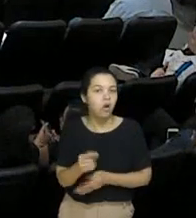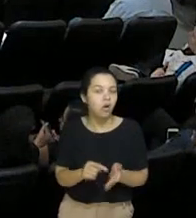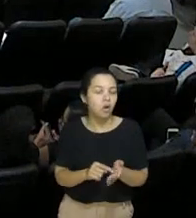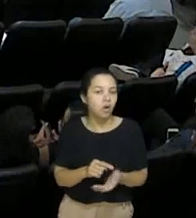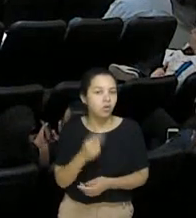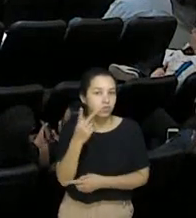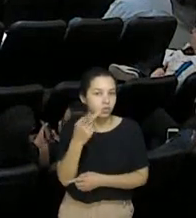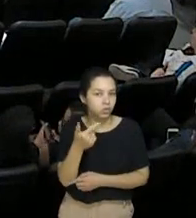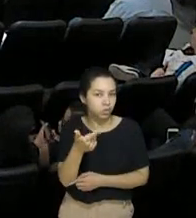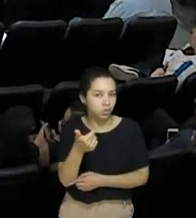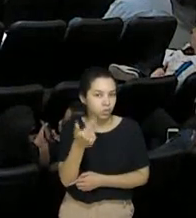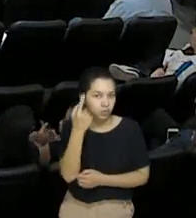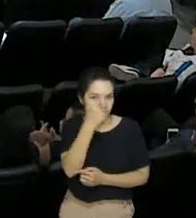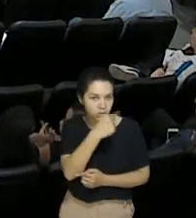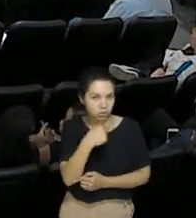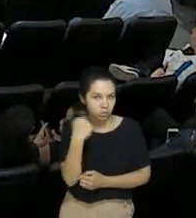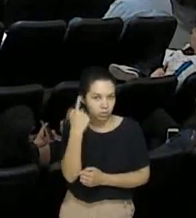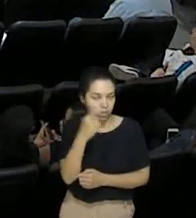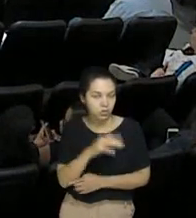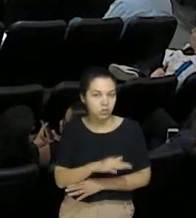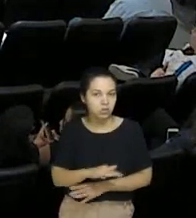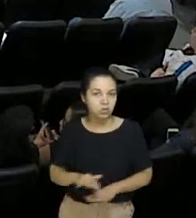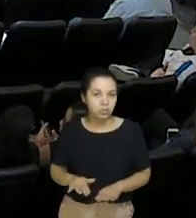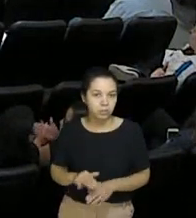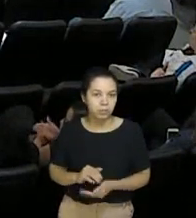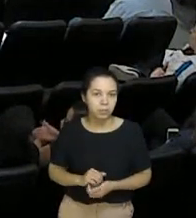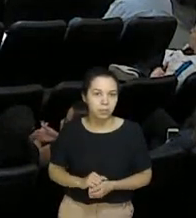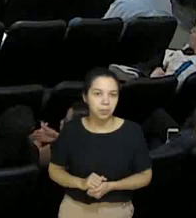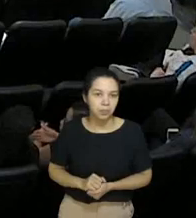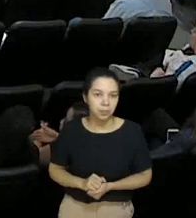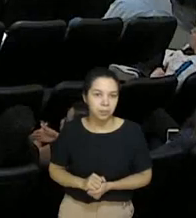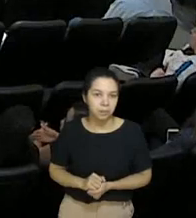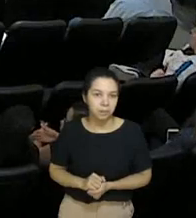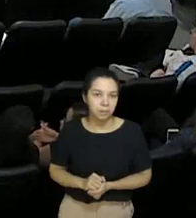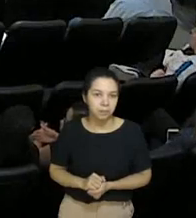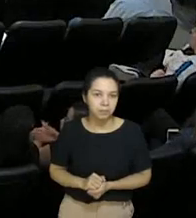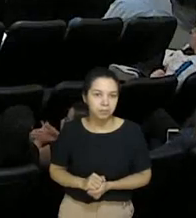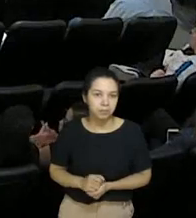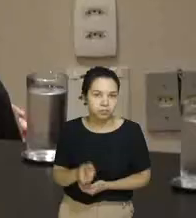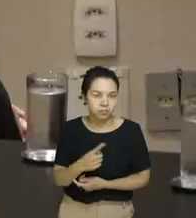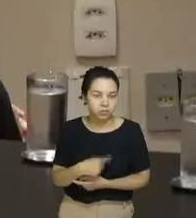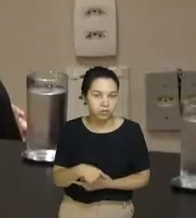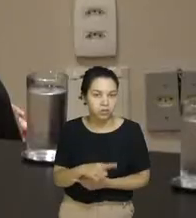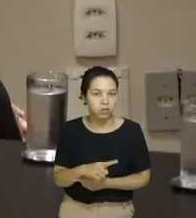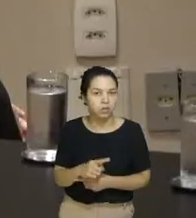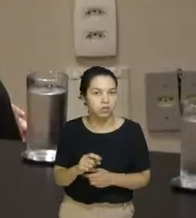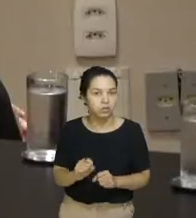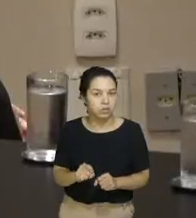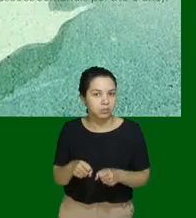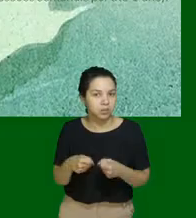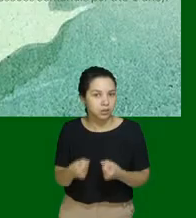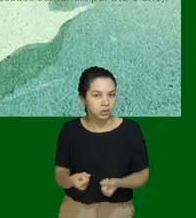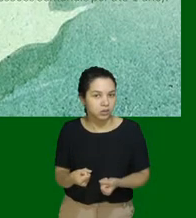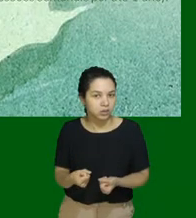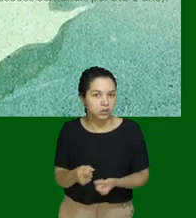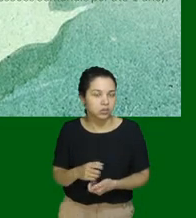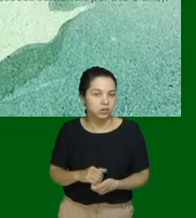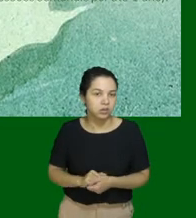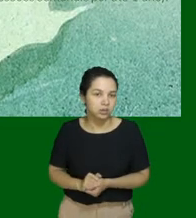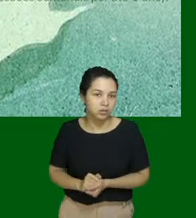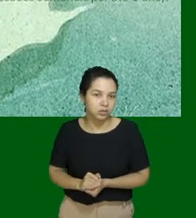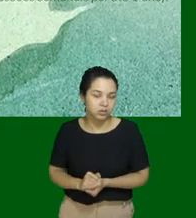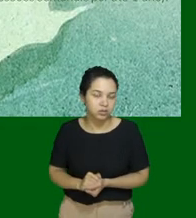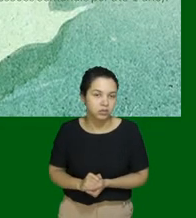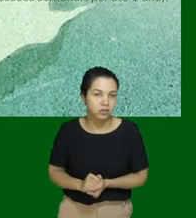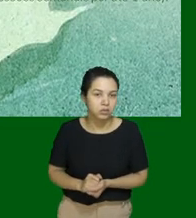12 horas. Tá. A gente faz um milagre, né? Nós temos, em compensação, a